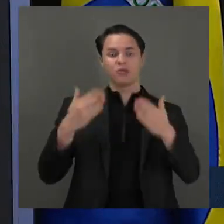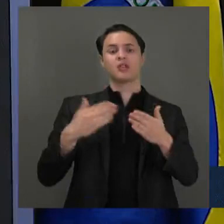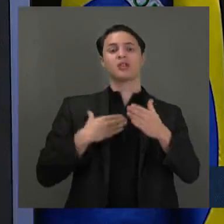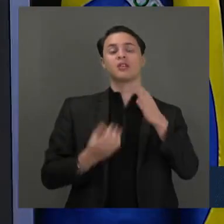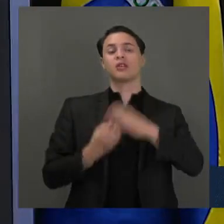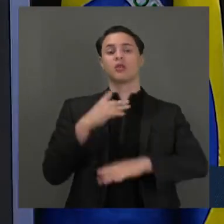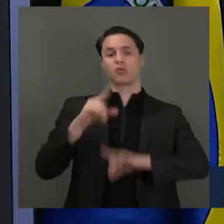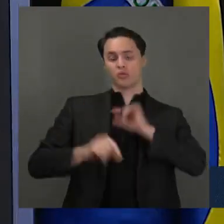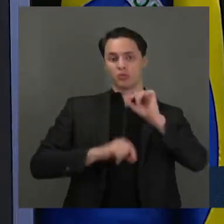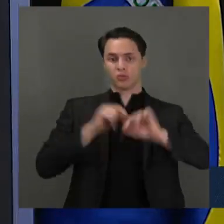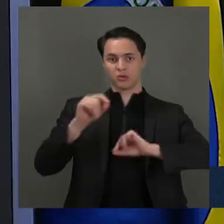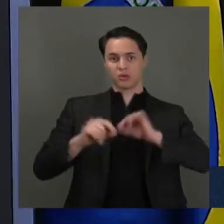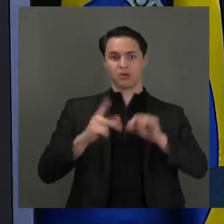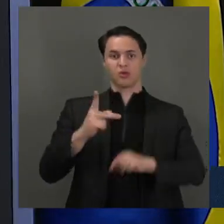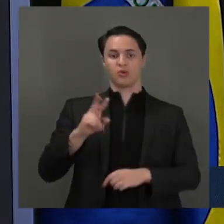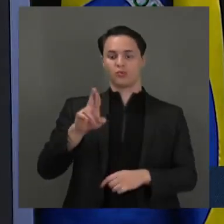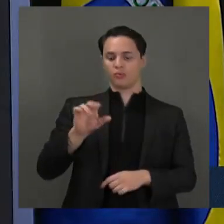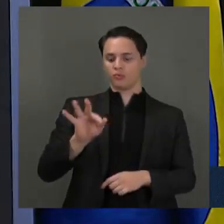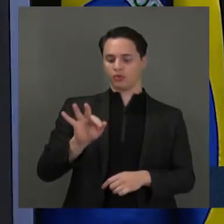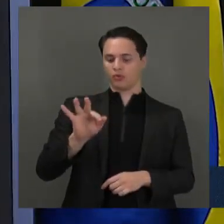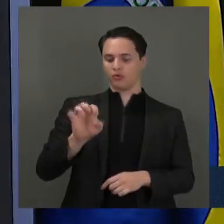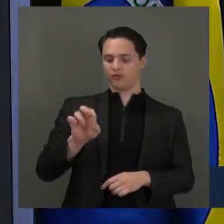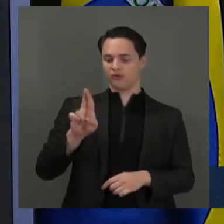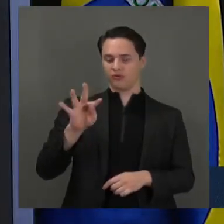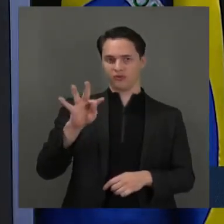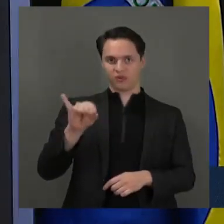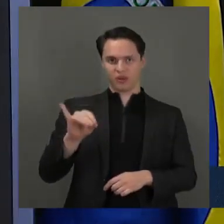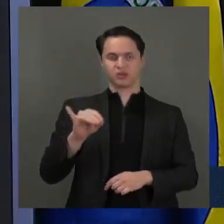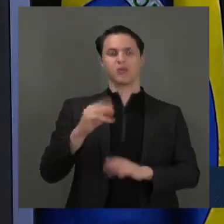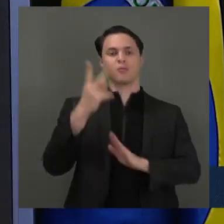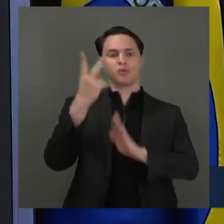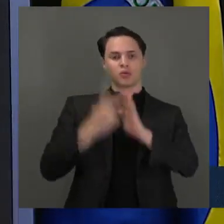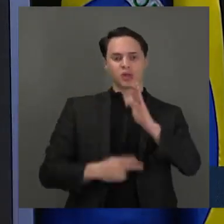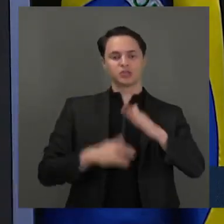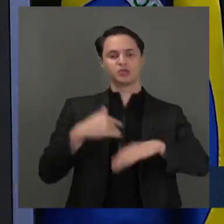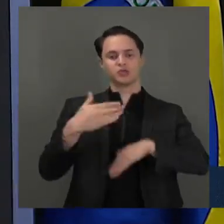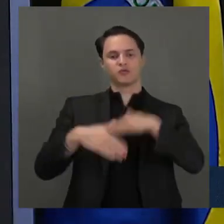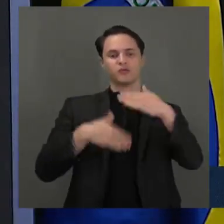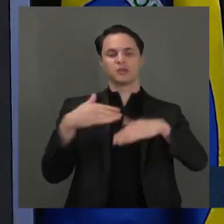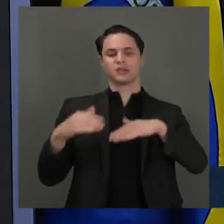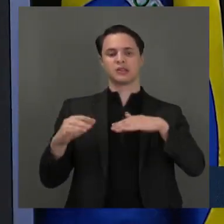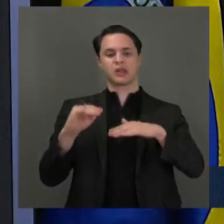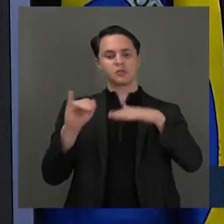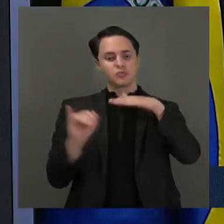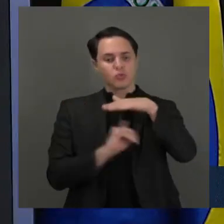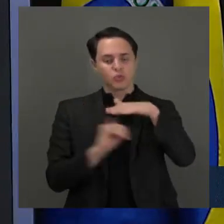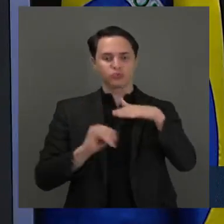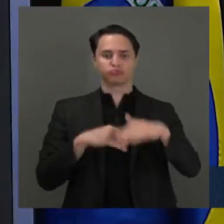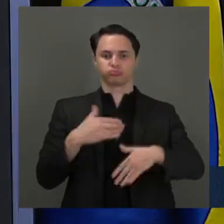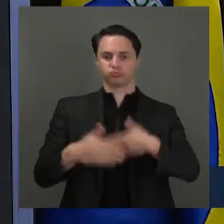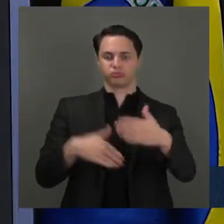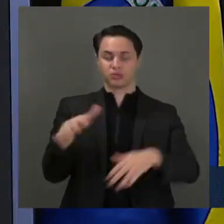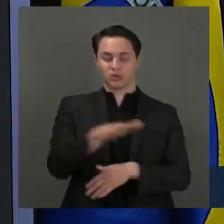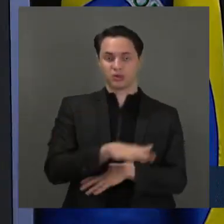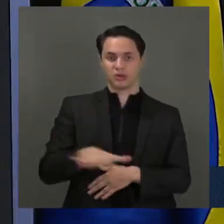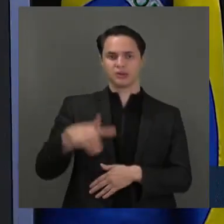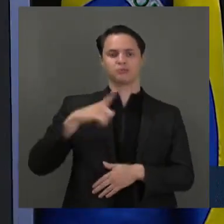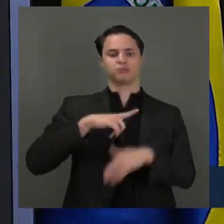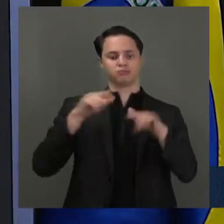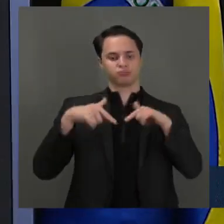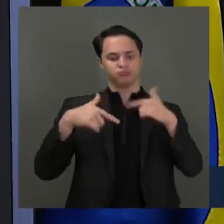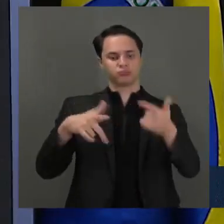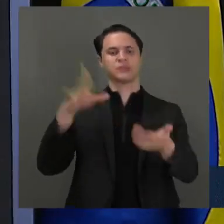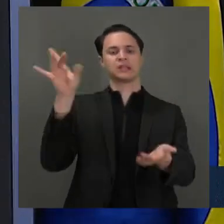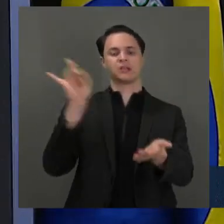institui o PROFERT, Programa de Desenvolvimento da Indústria de Fertilizantes, com medidas